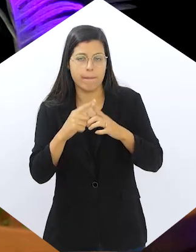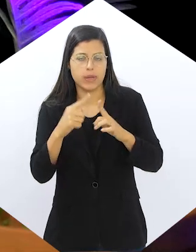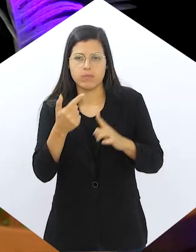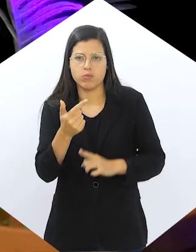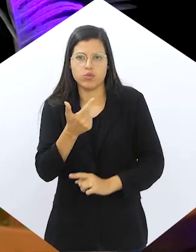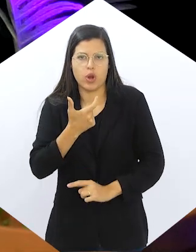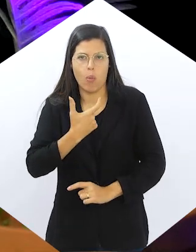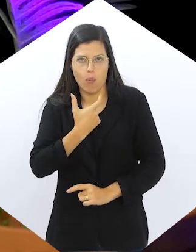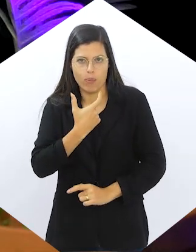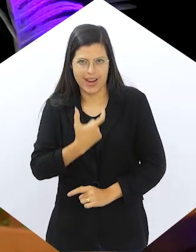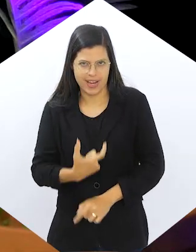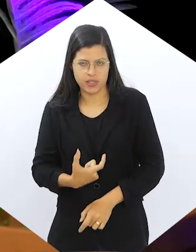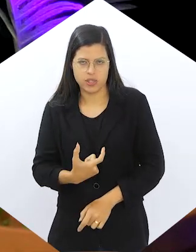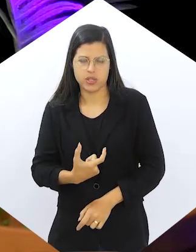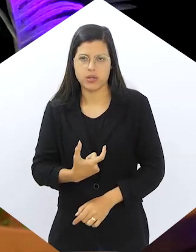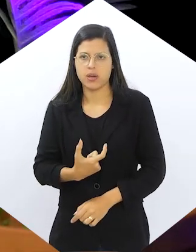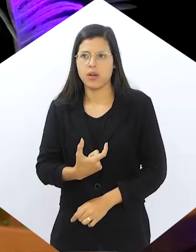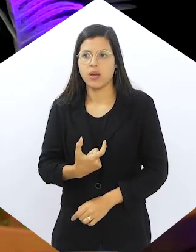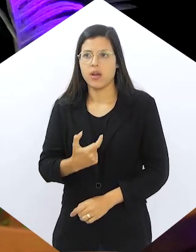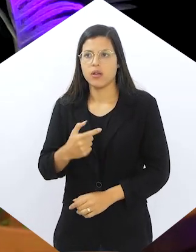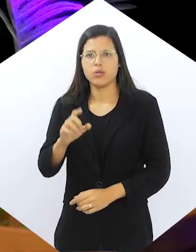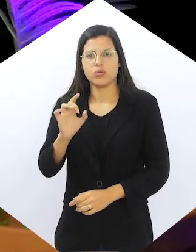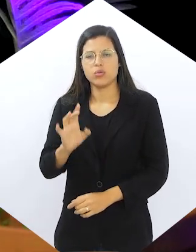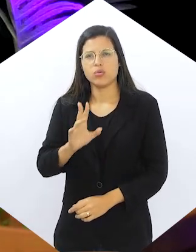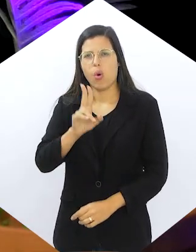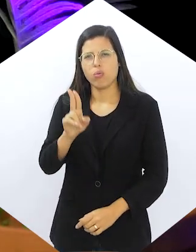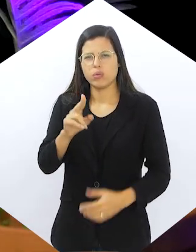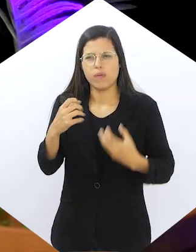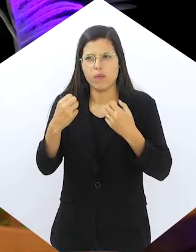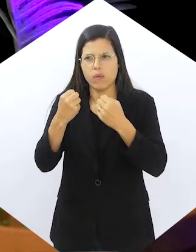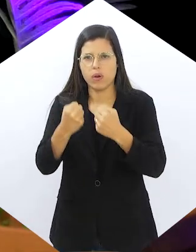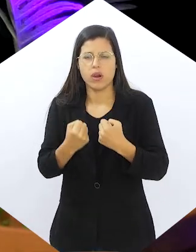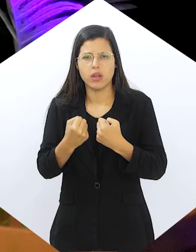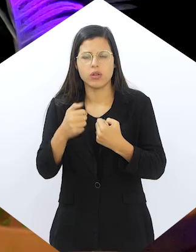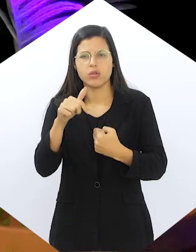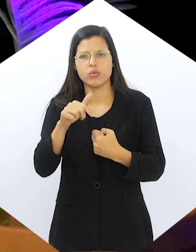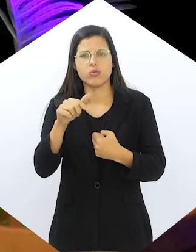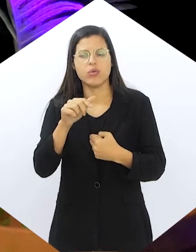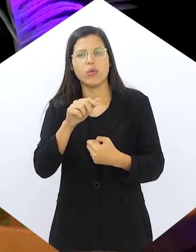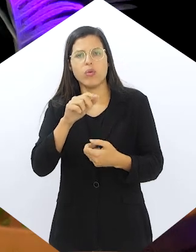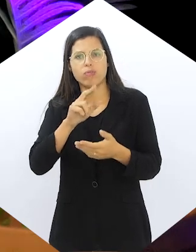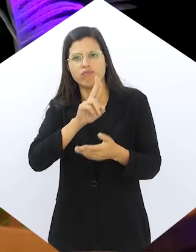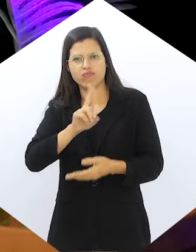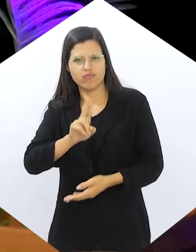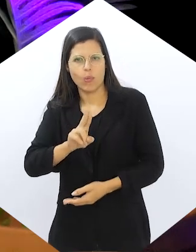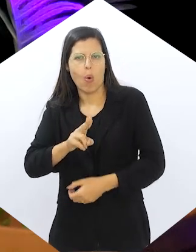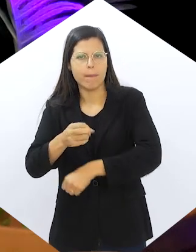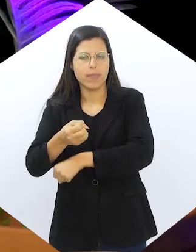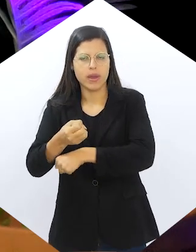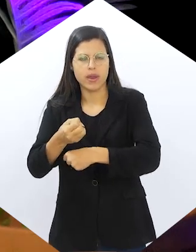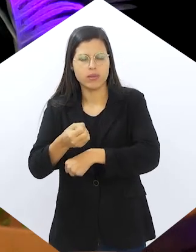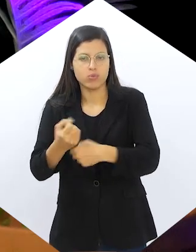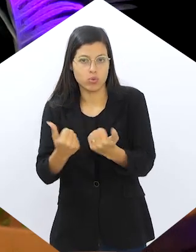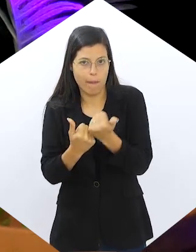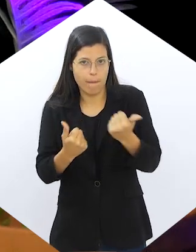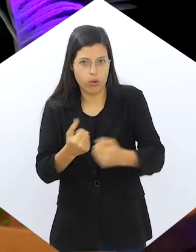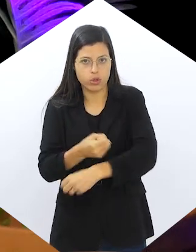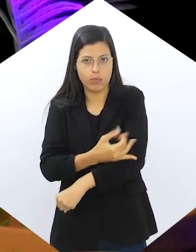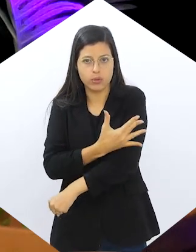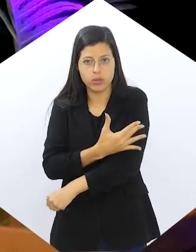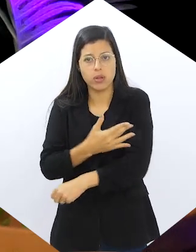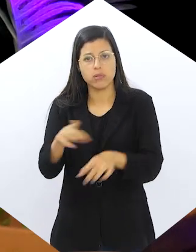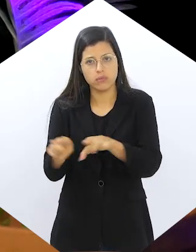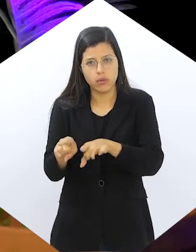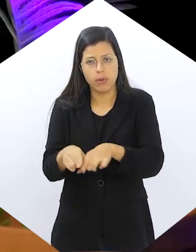tinha nenhum crachá como hoje existe. Eu usava só o colete escrito Emotion Support e andava com o meu laudo médico que